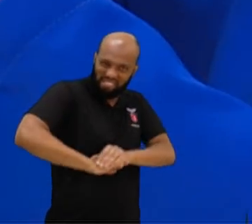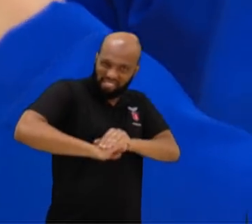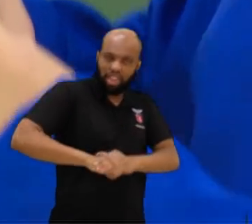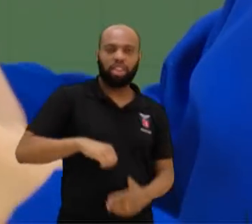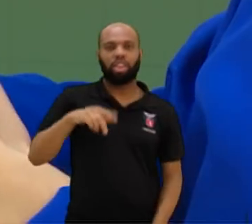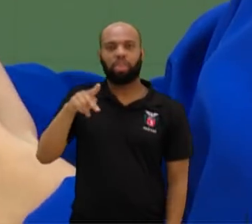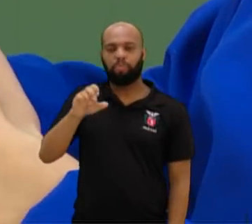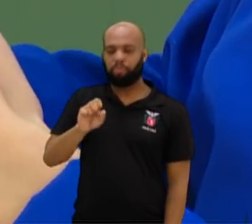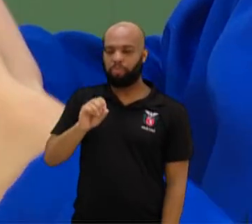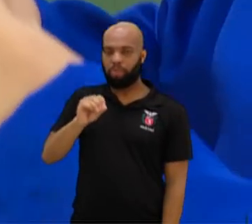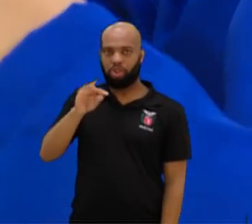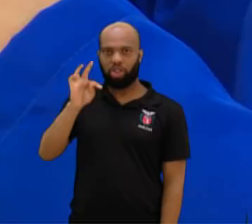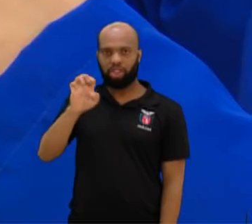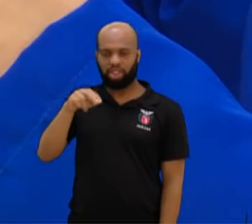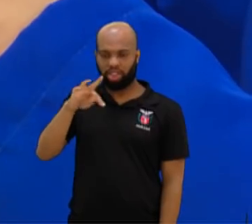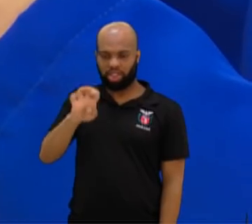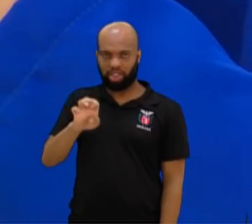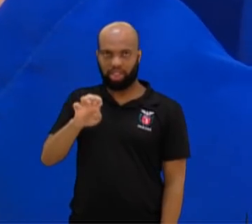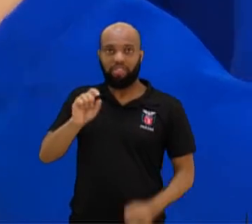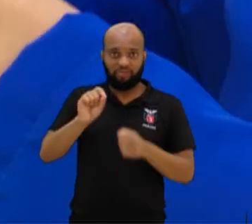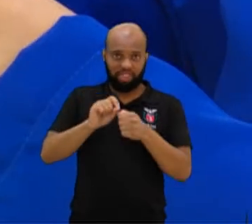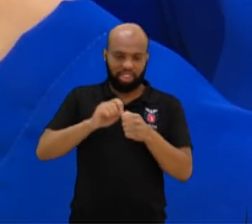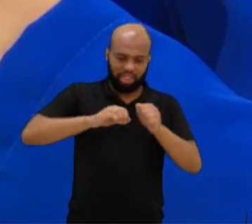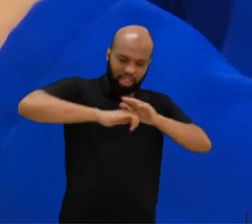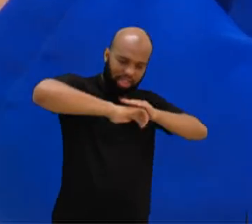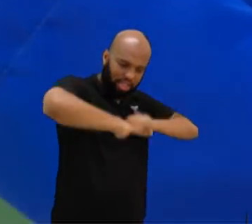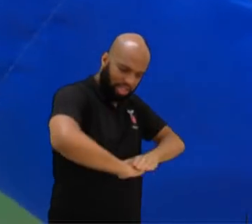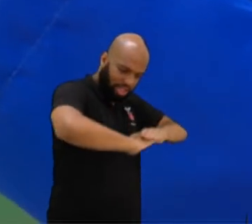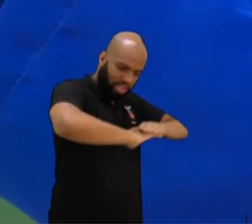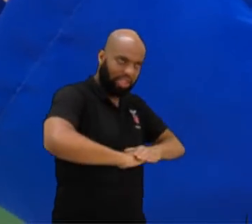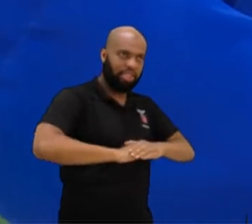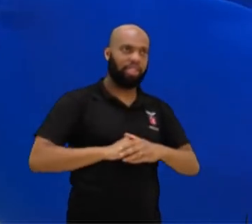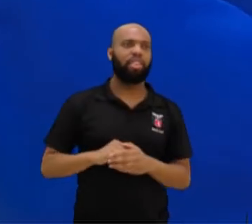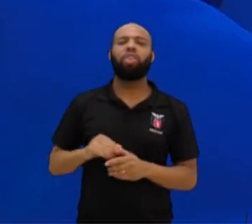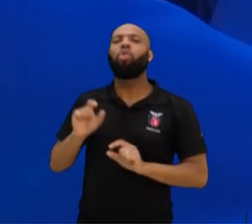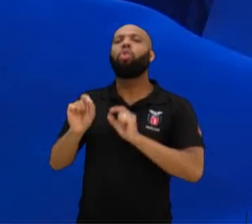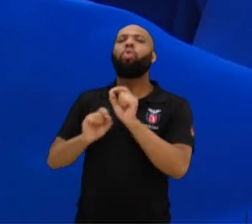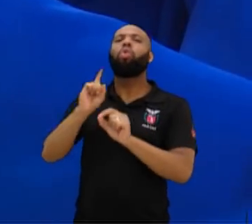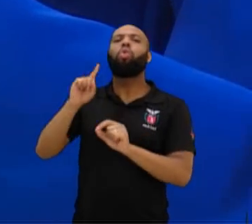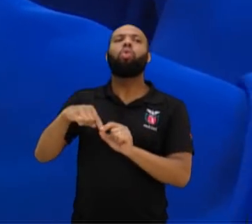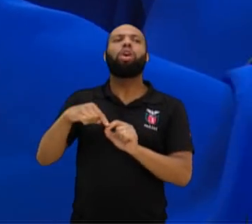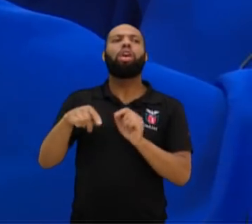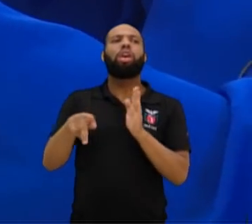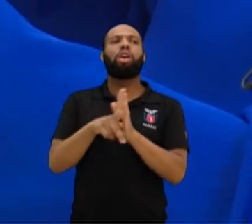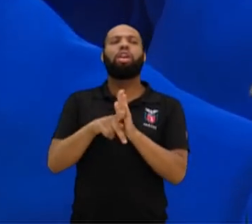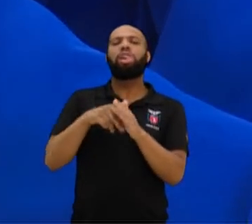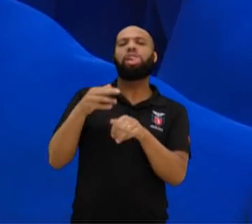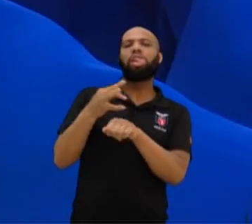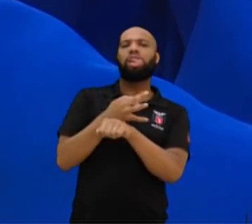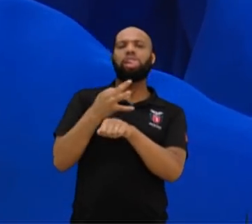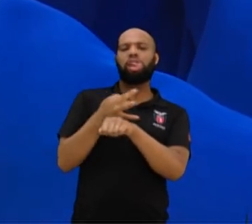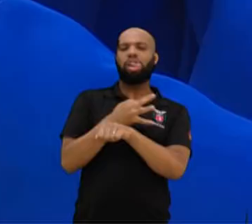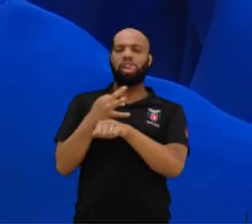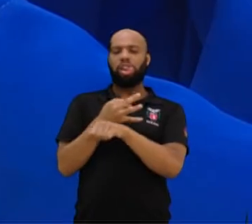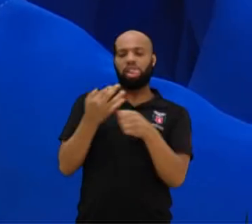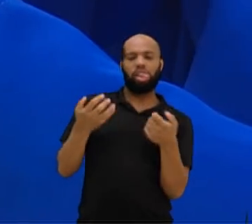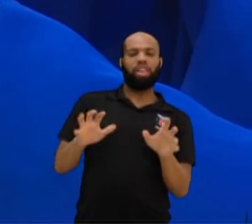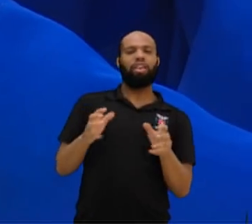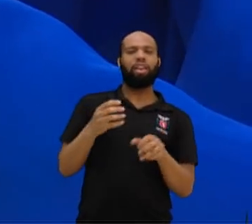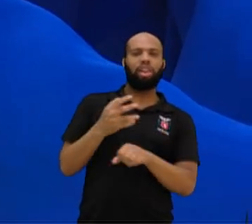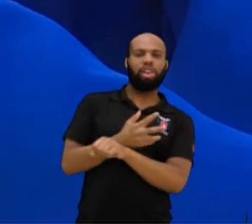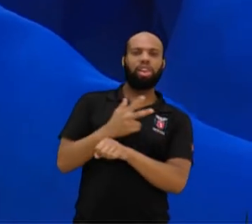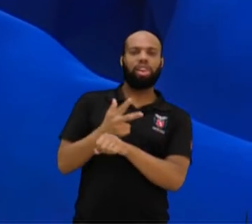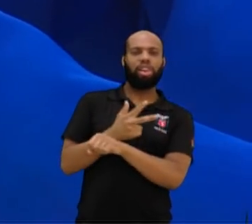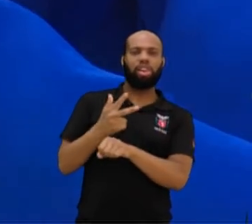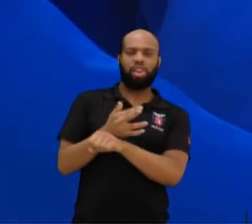está agindo para executar o corte. E quem é a força que está resistindo ao